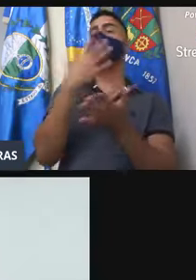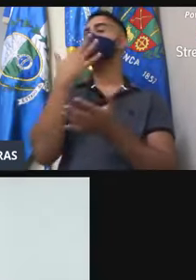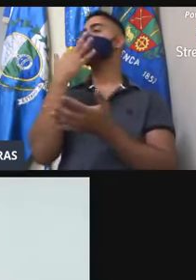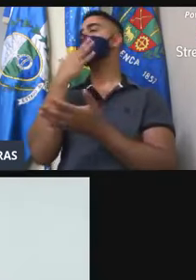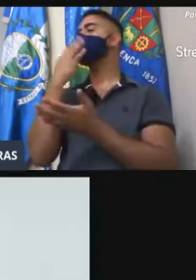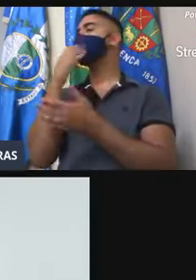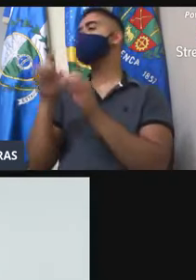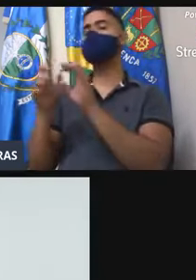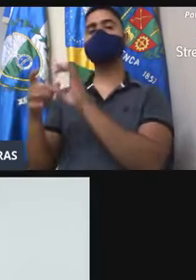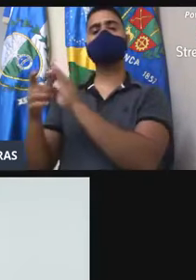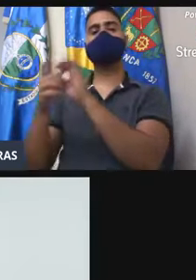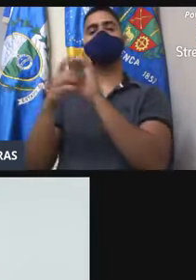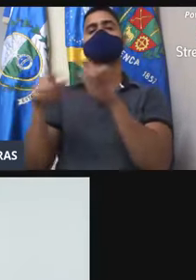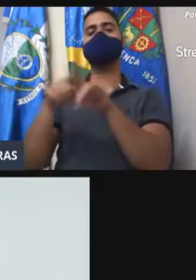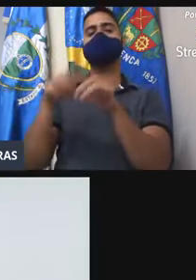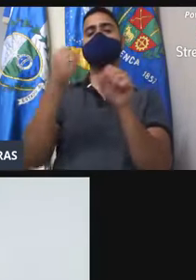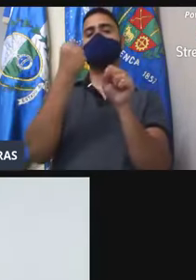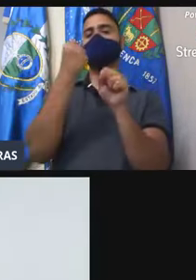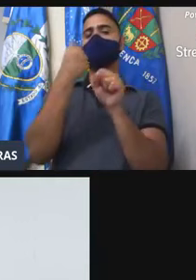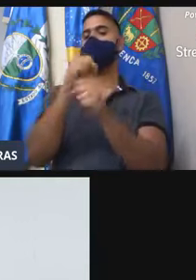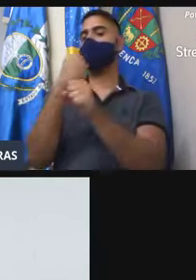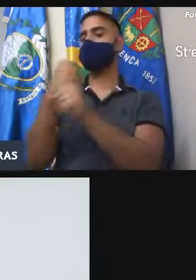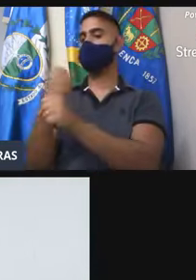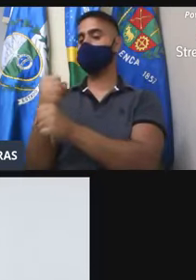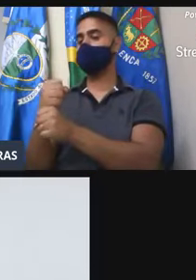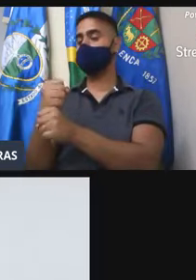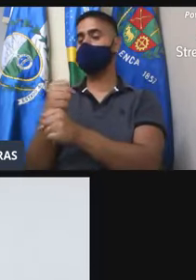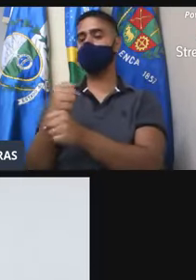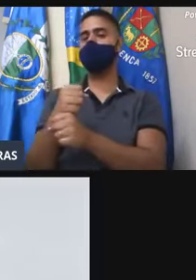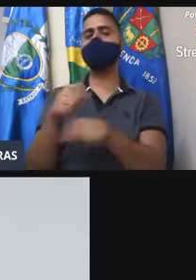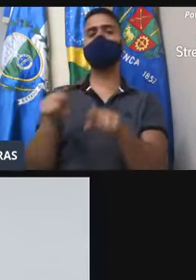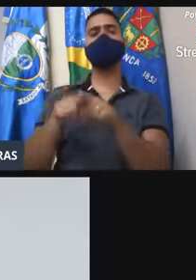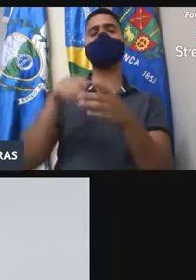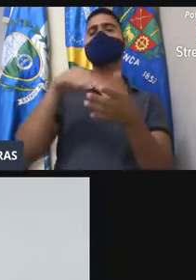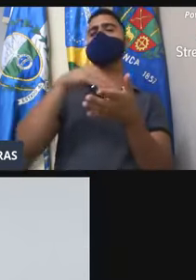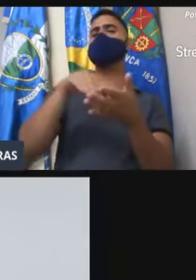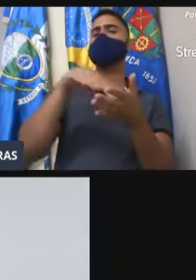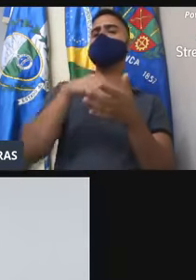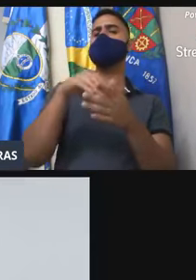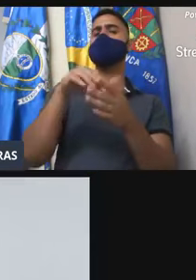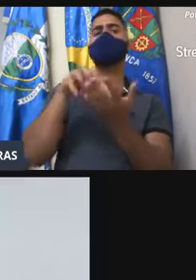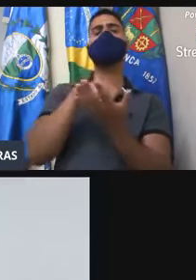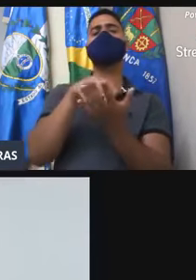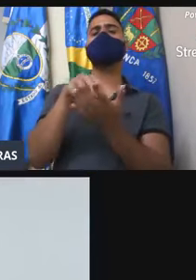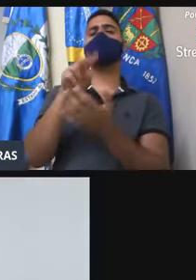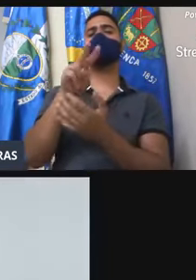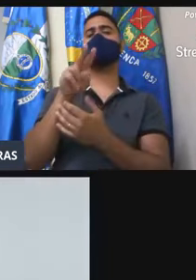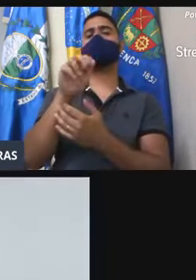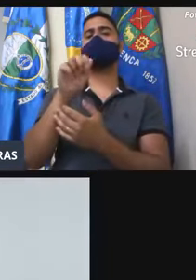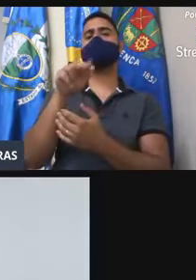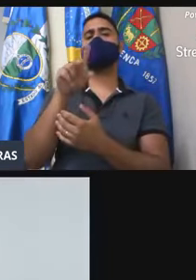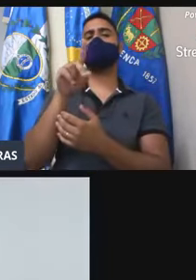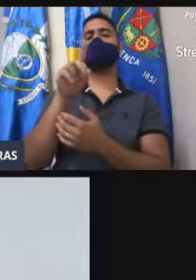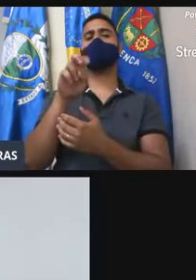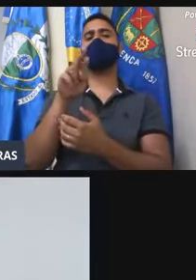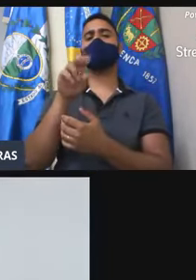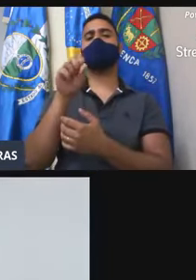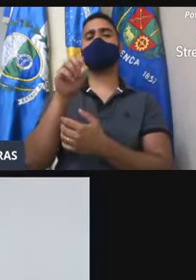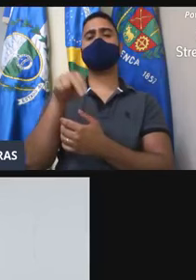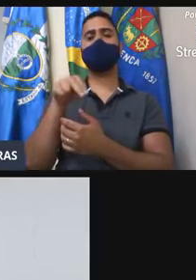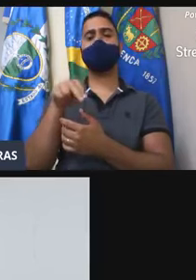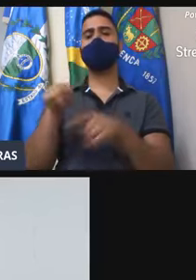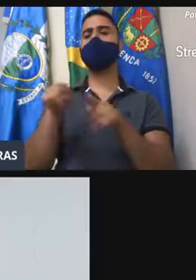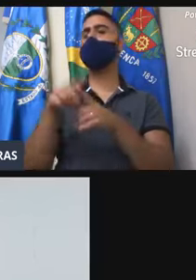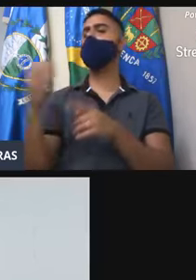com Vassouras, o nosso secretário de Cultura e Turismo de Vassoura, o Wanderson, que esteve presente na reunião, o prefeito também teve.